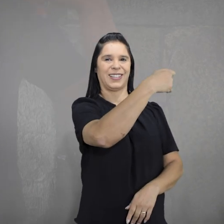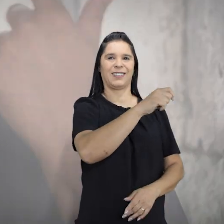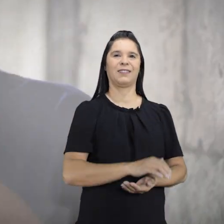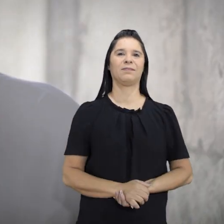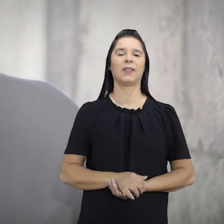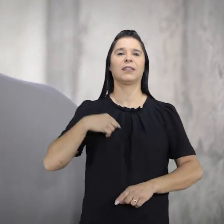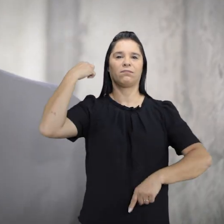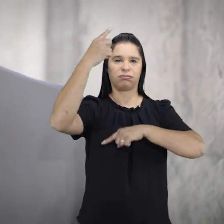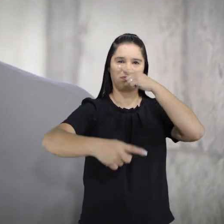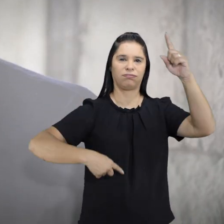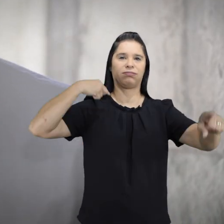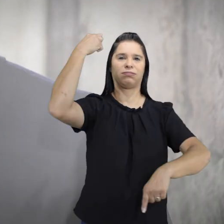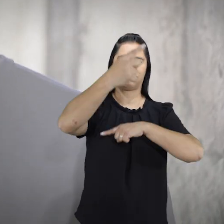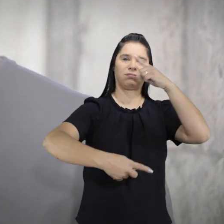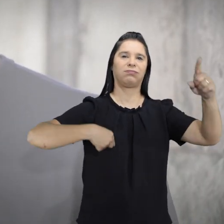estão revirando, né?